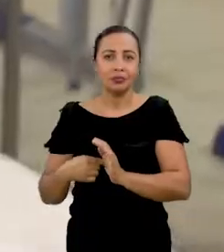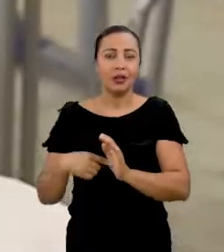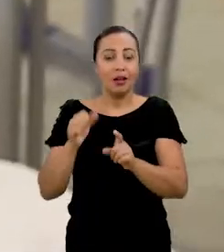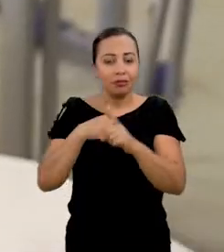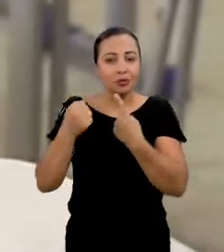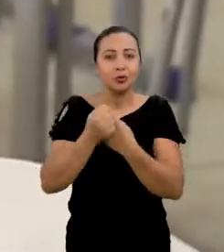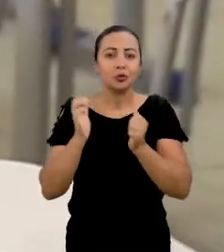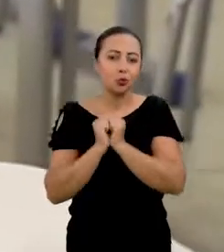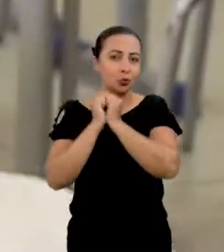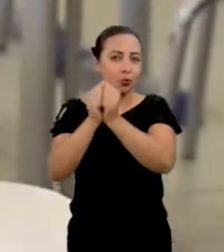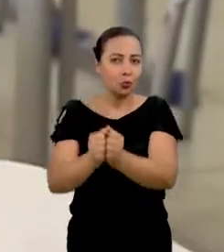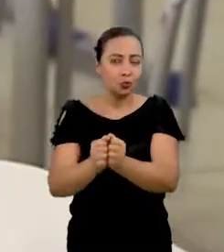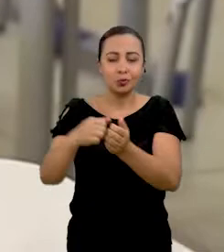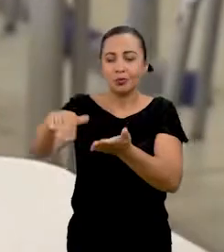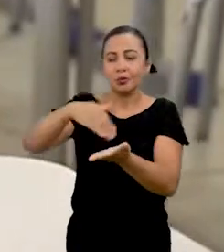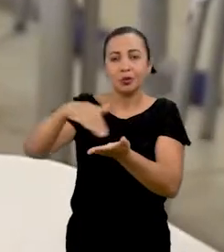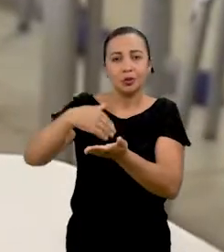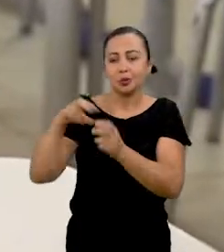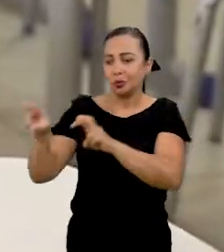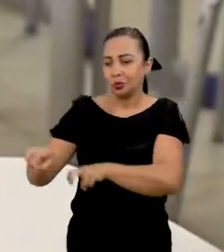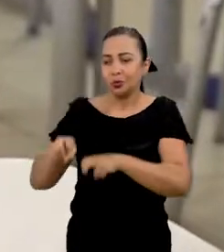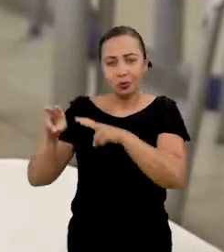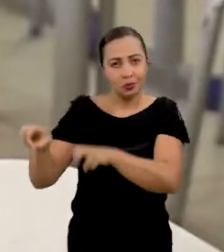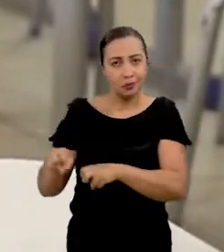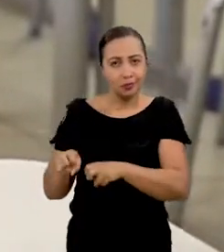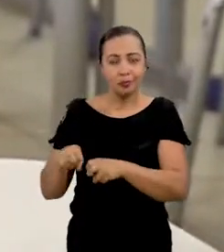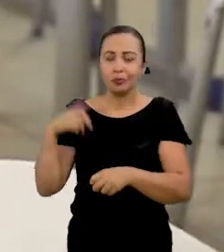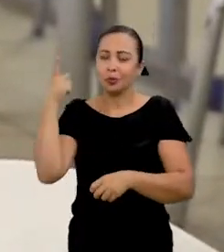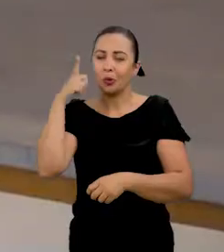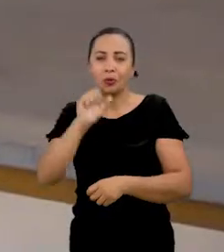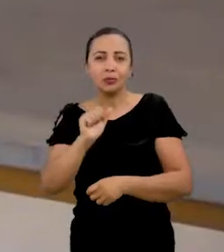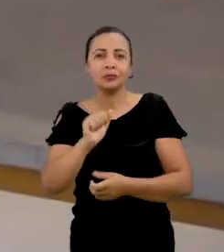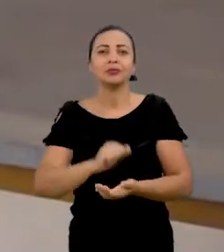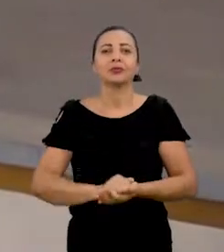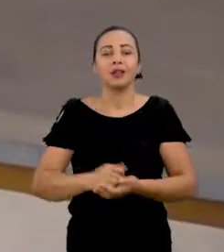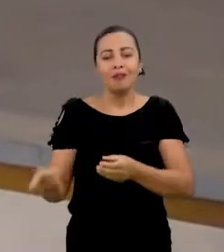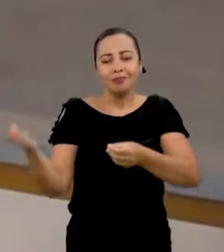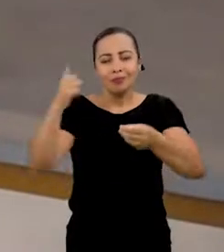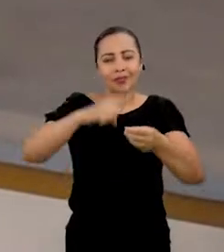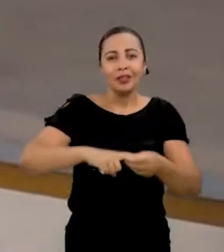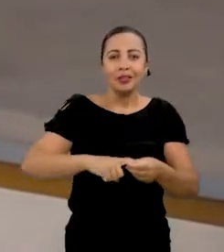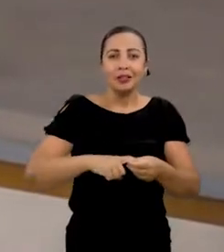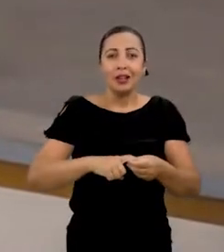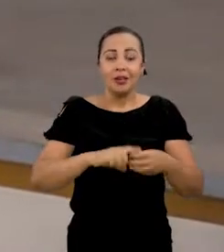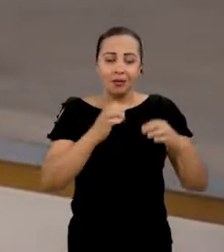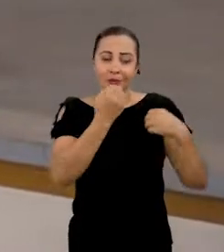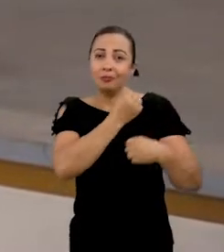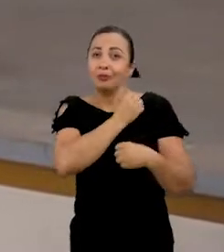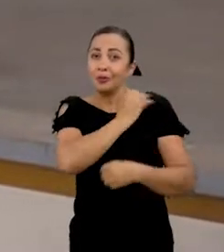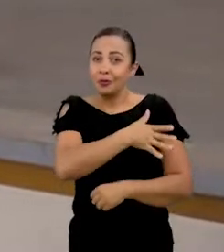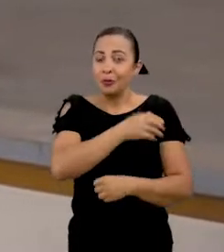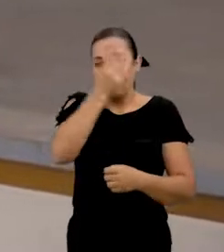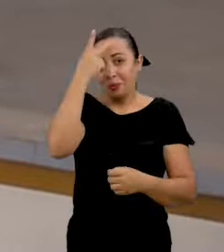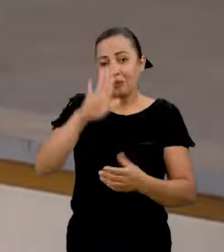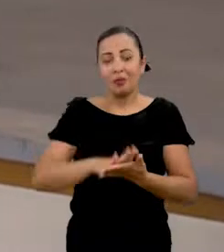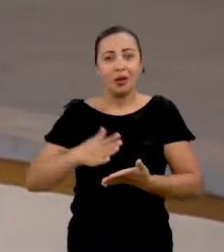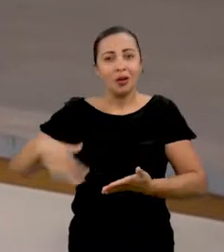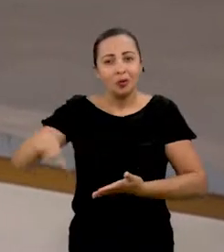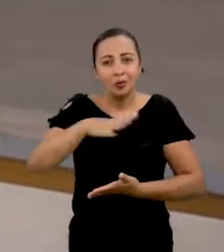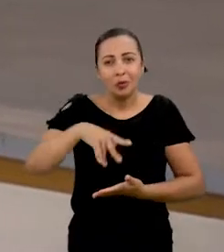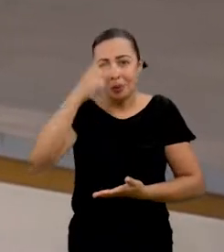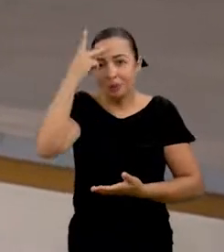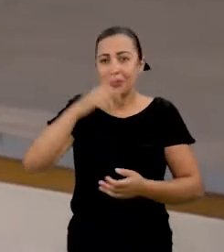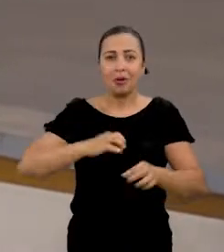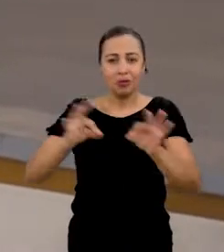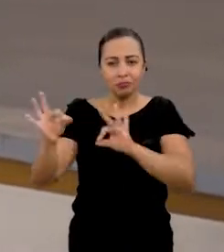Então, a associação, através da Secretaria de Agricultura, conseguimos trazer a IFAL aqui para o nosso